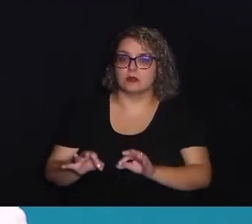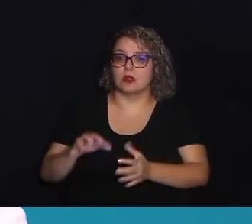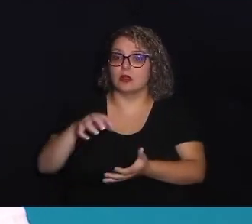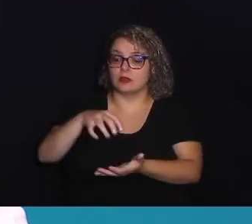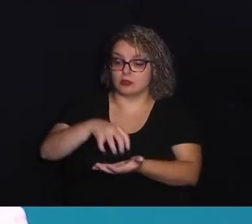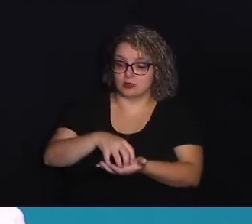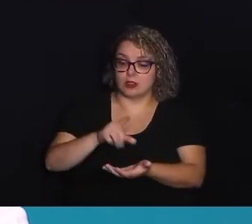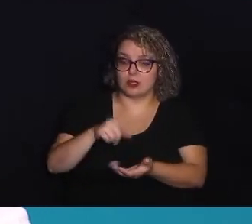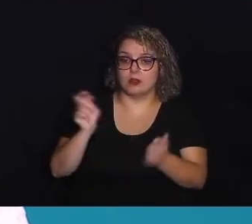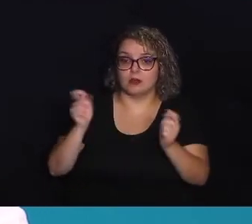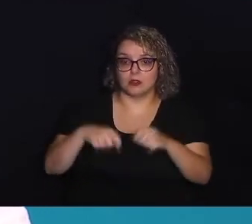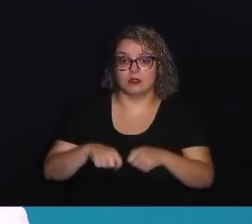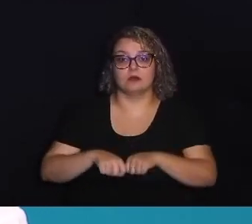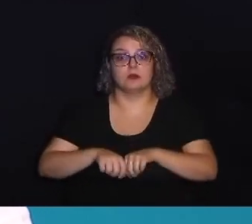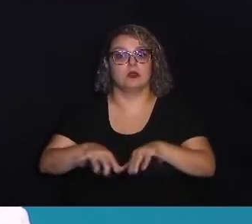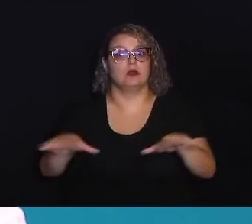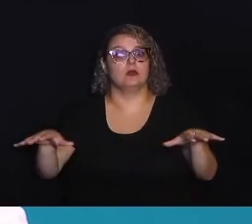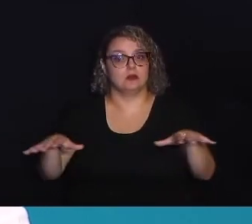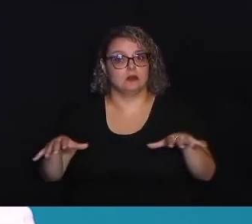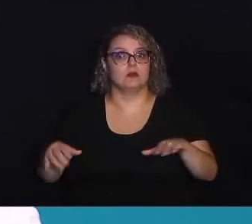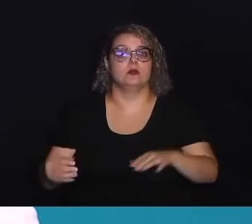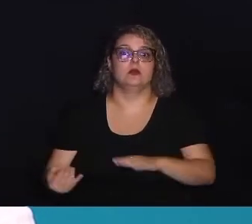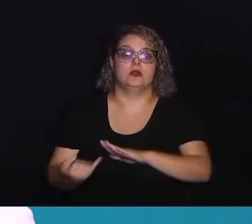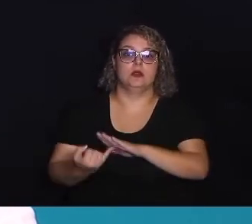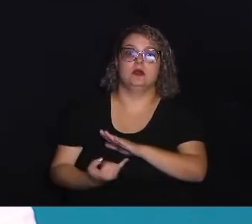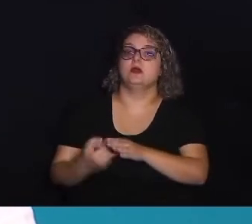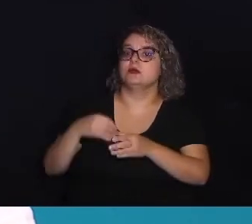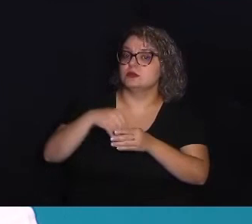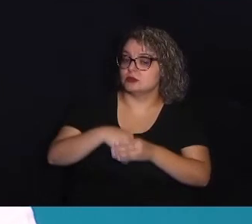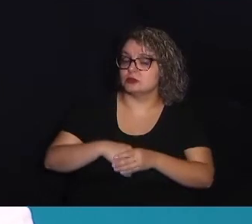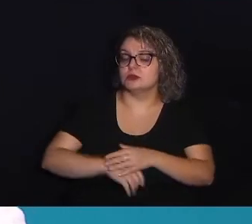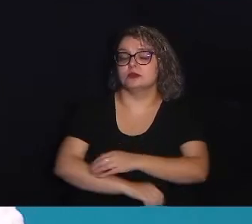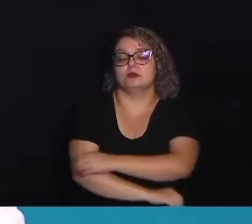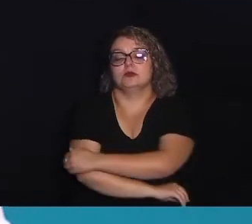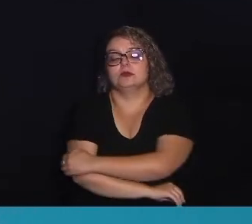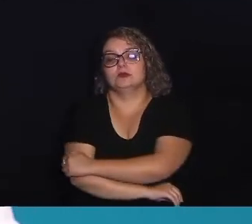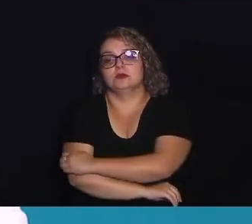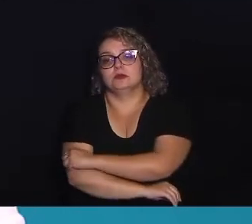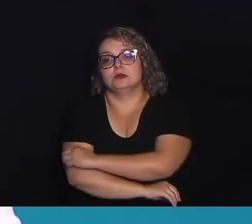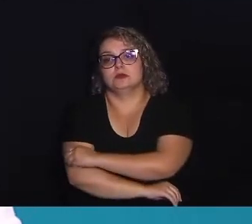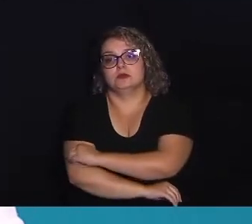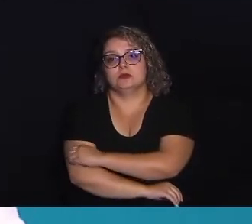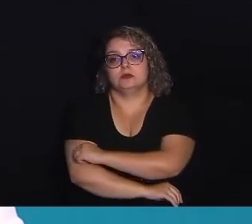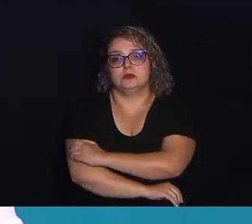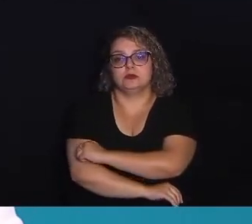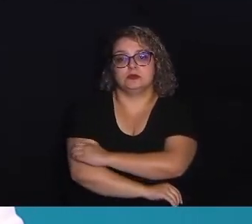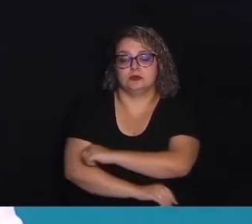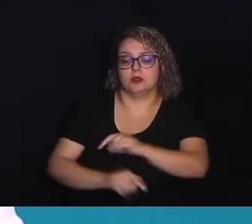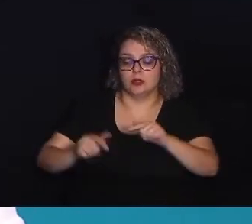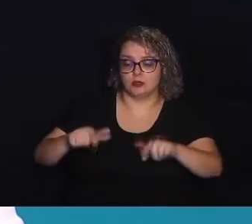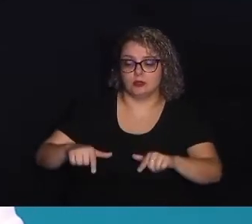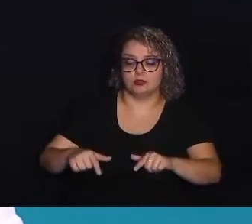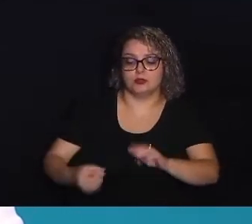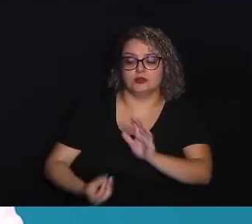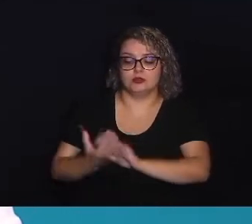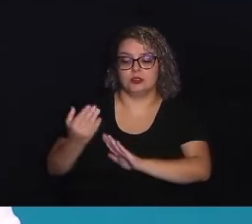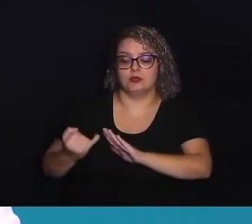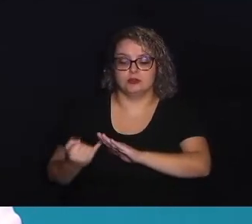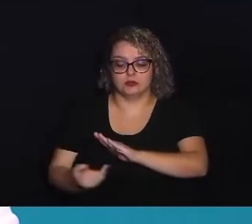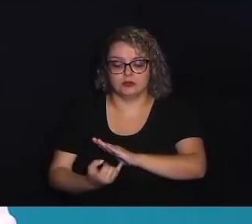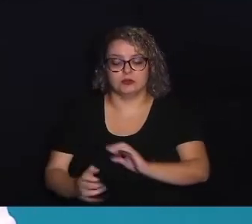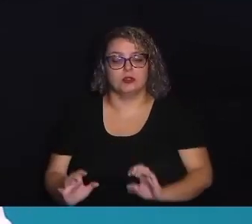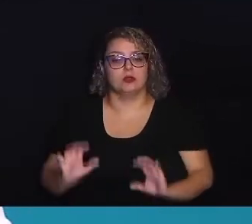eventos mas a organização do centro é a possibilidade agora de realizar institucionalmente um